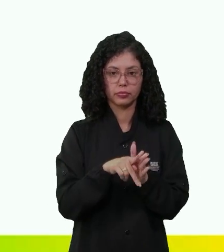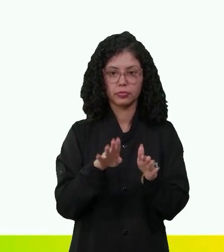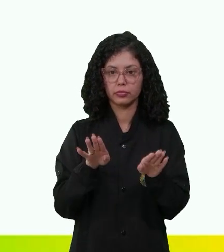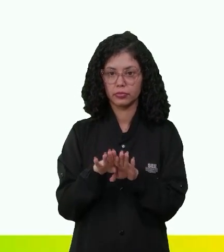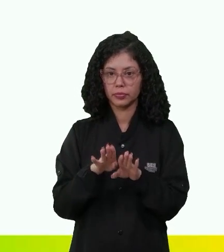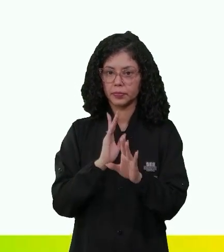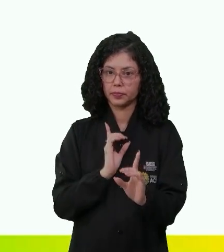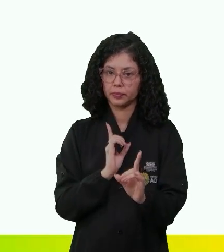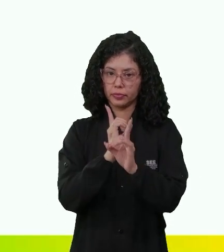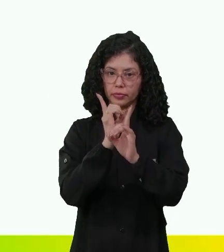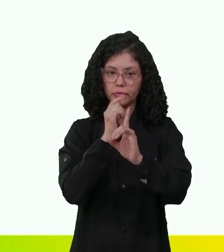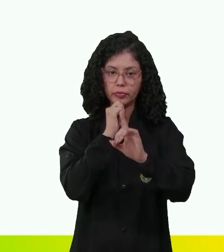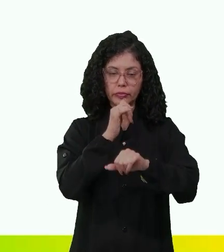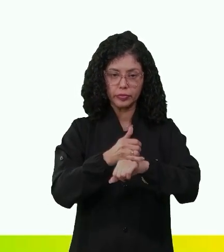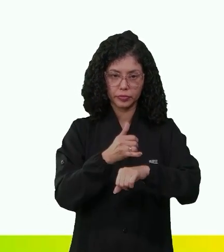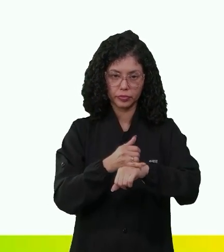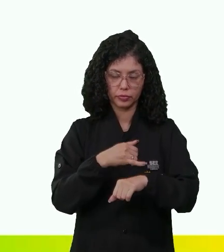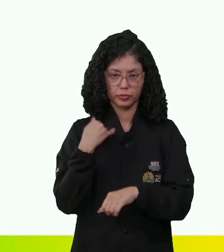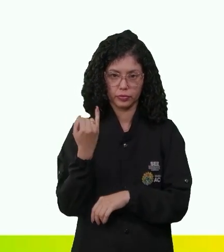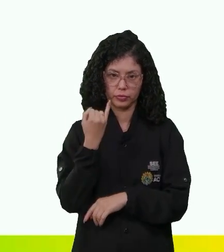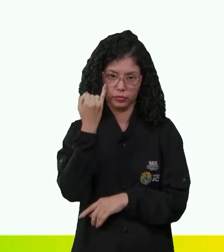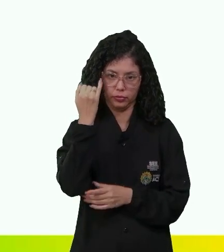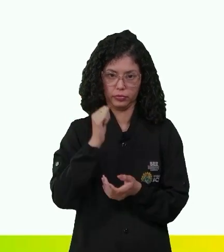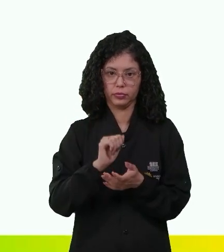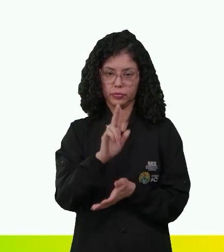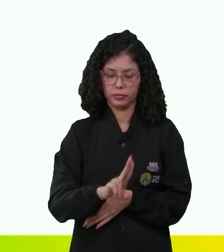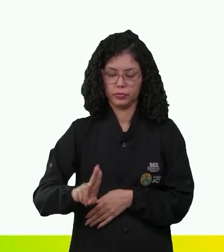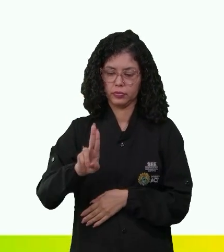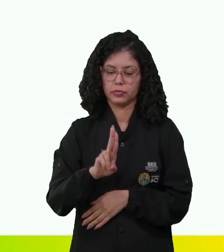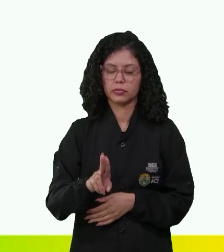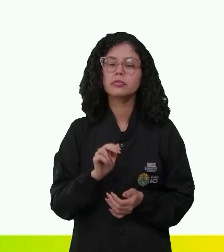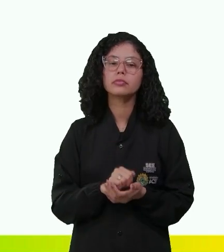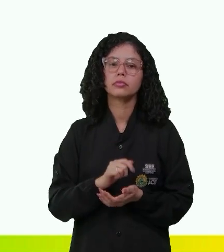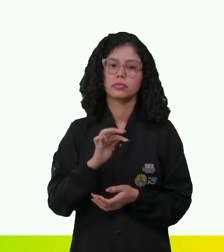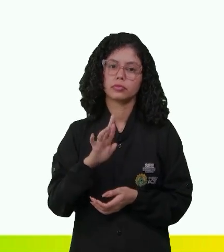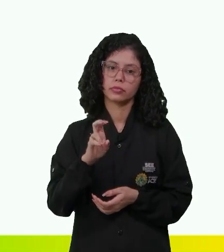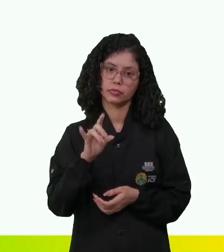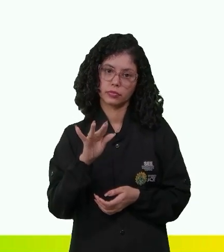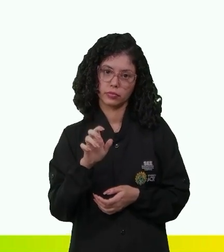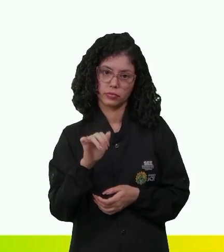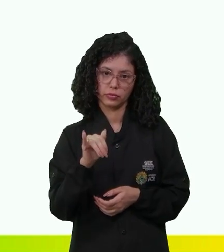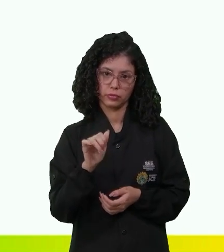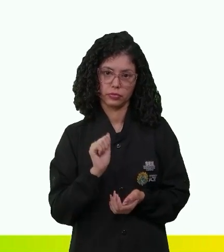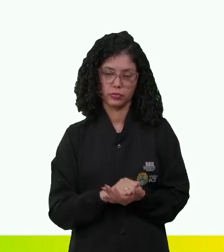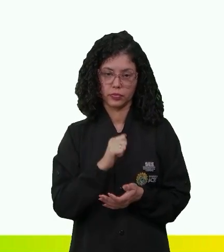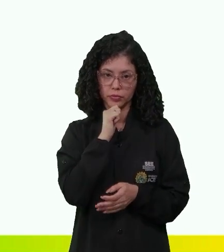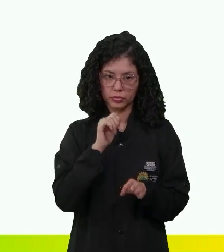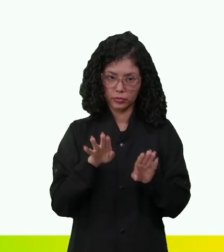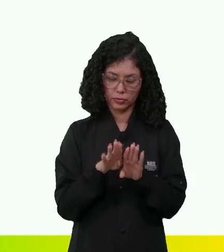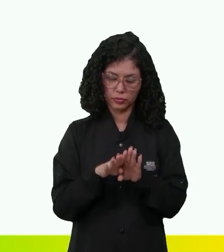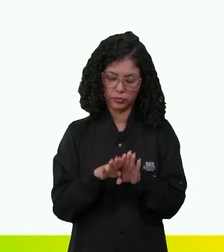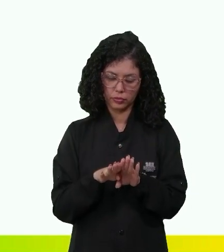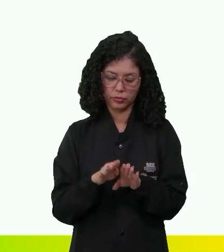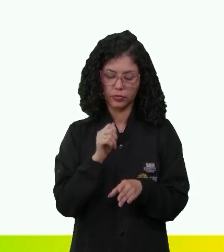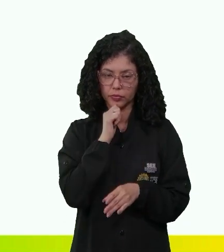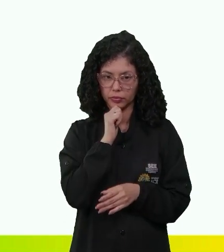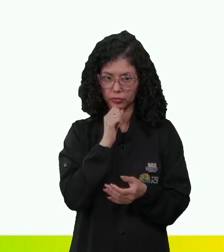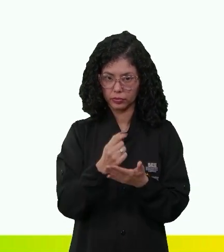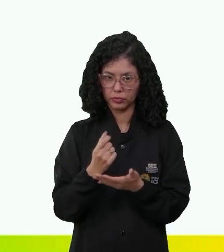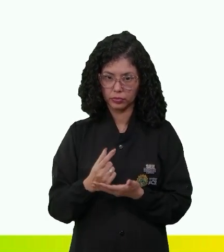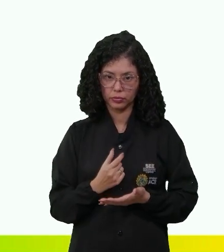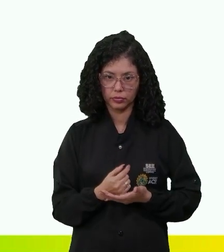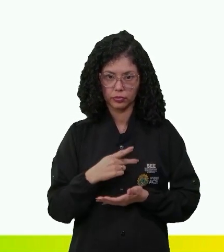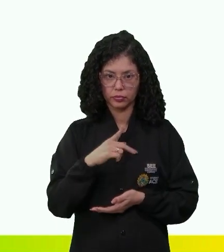a encontrar metais preciosos. Utilizavam vias fluviais e terrestres e eram financiadas